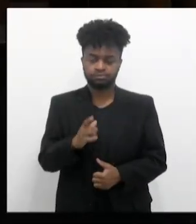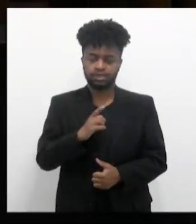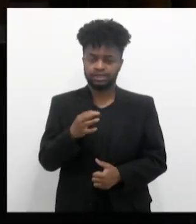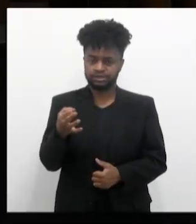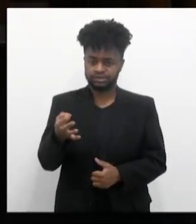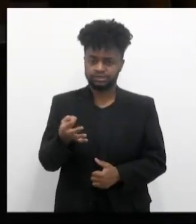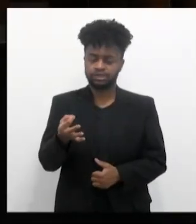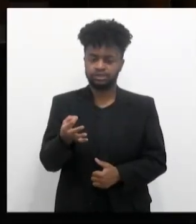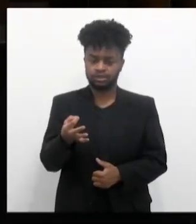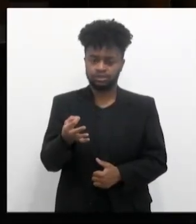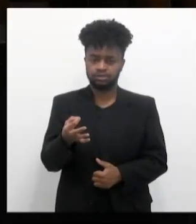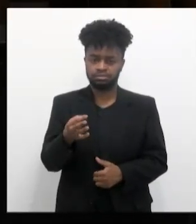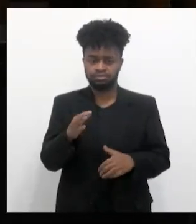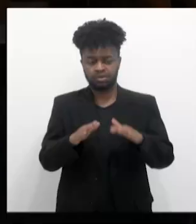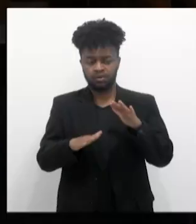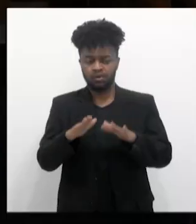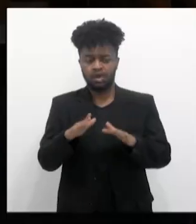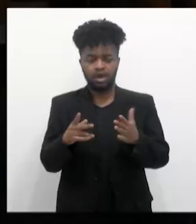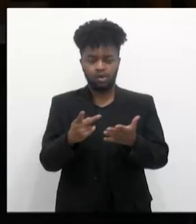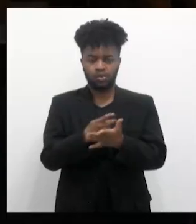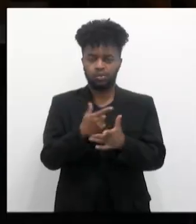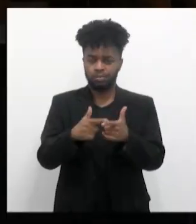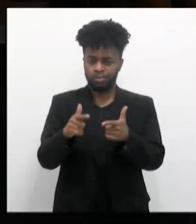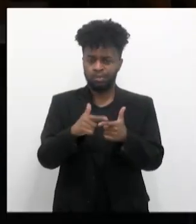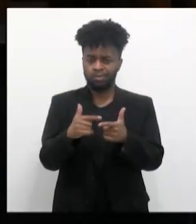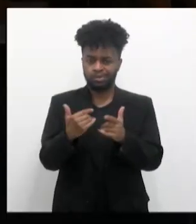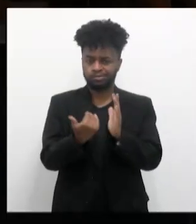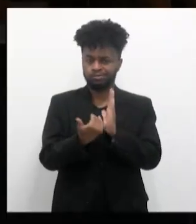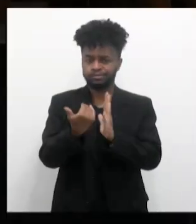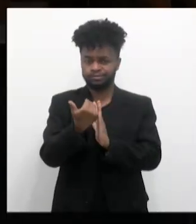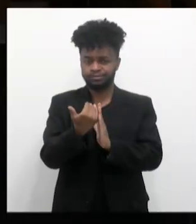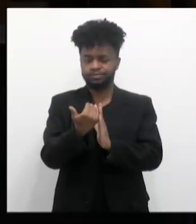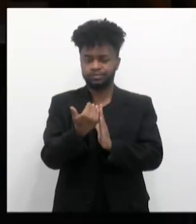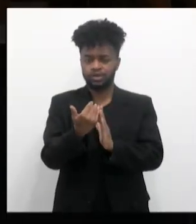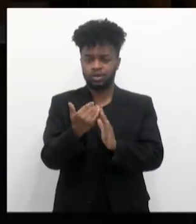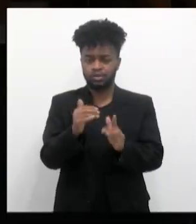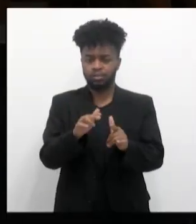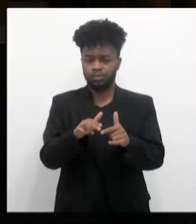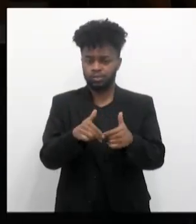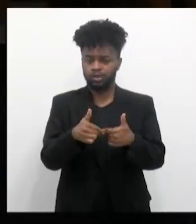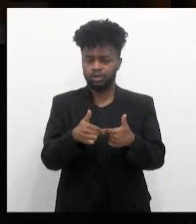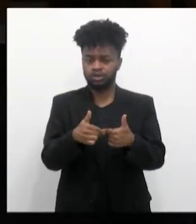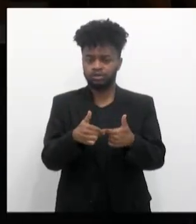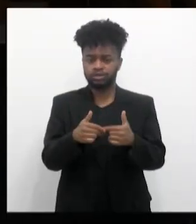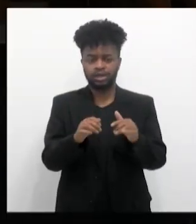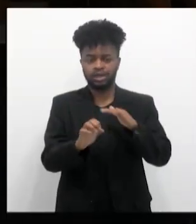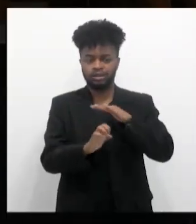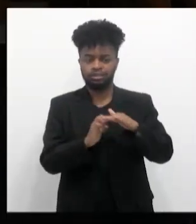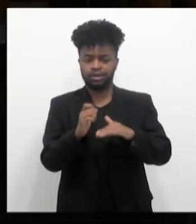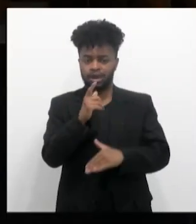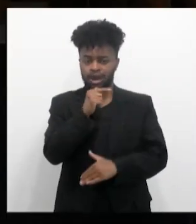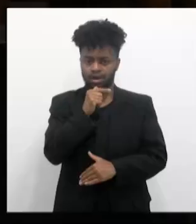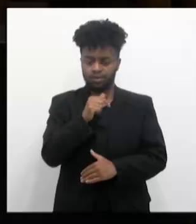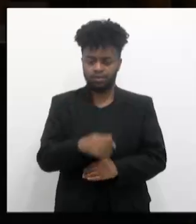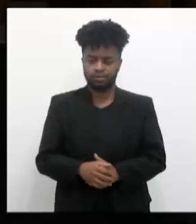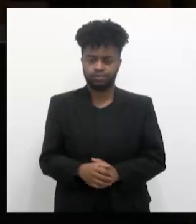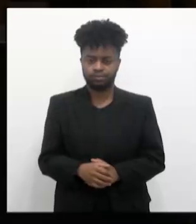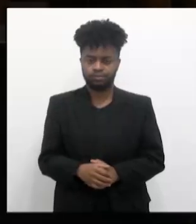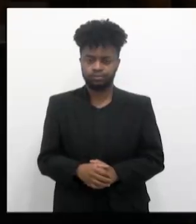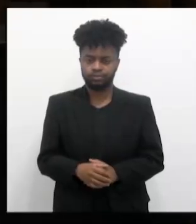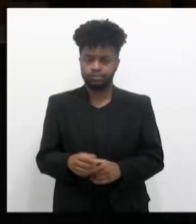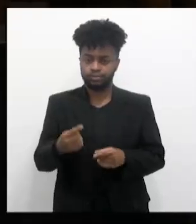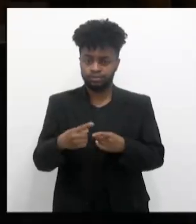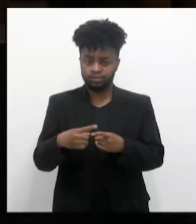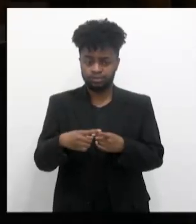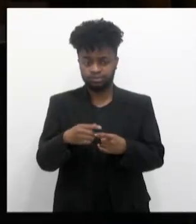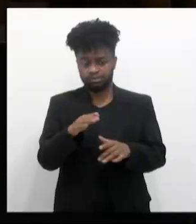seguramente deve estar tendo muito problema com essas concessionárias, que, em